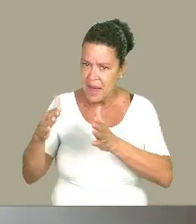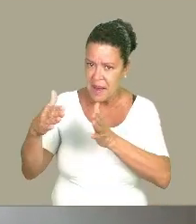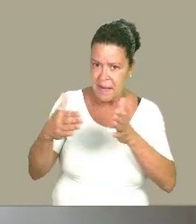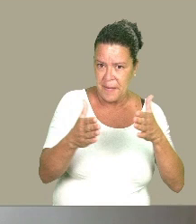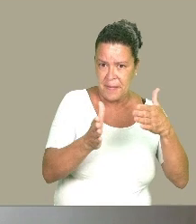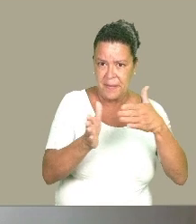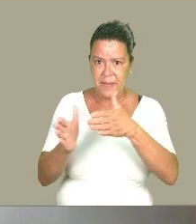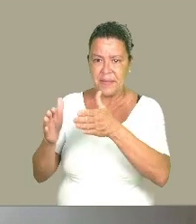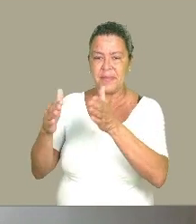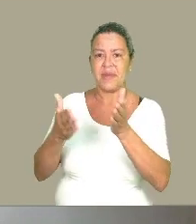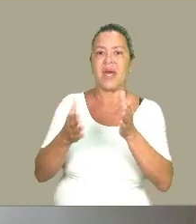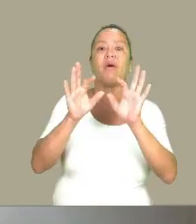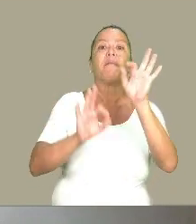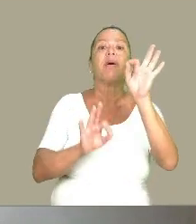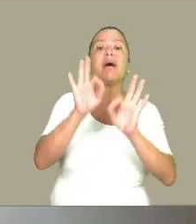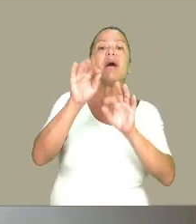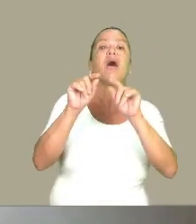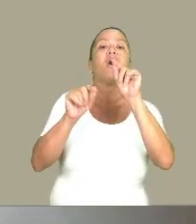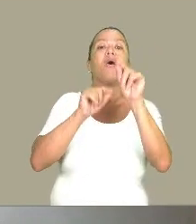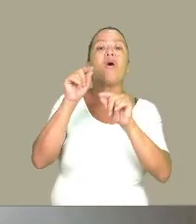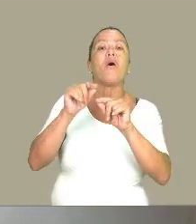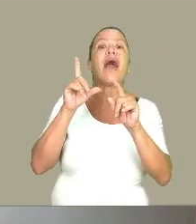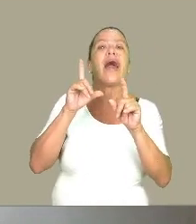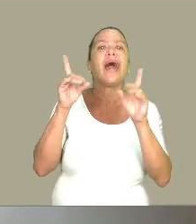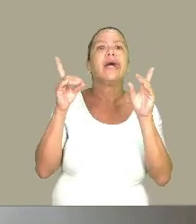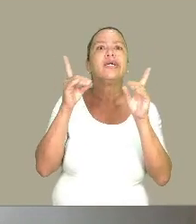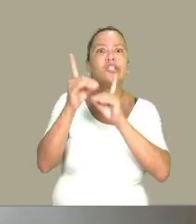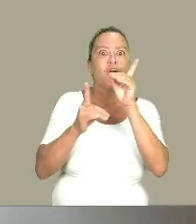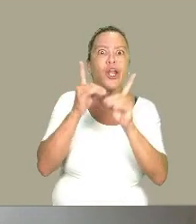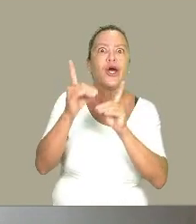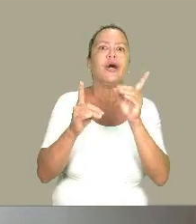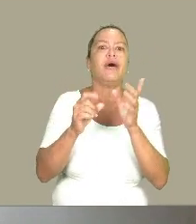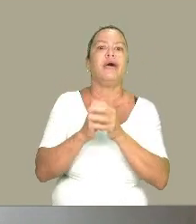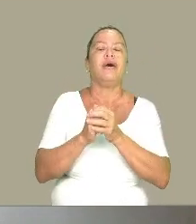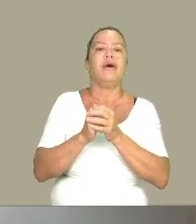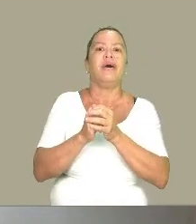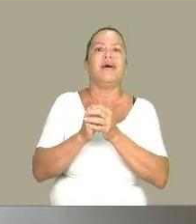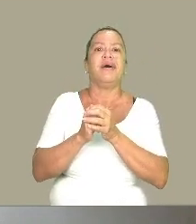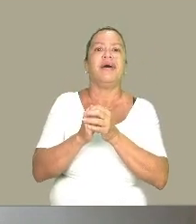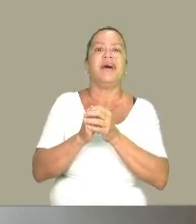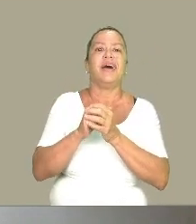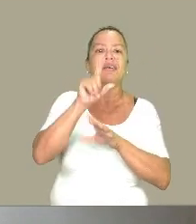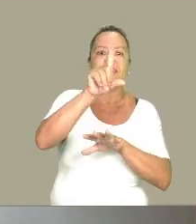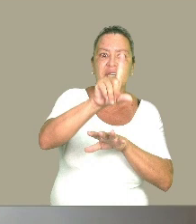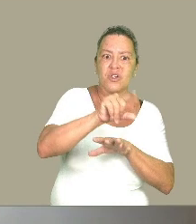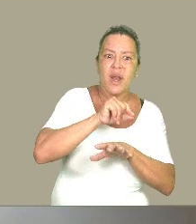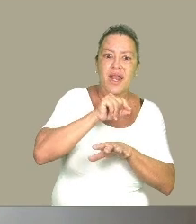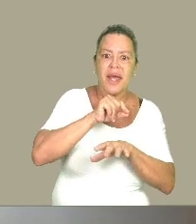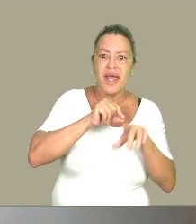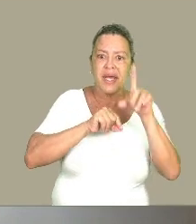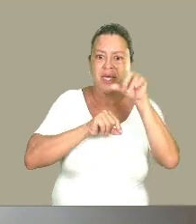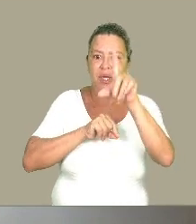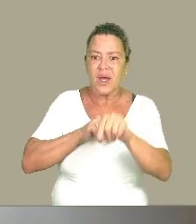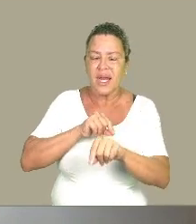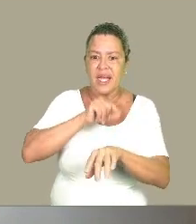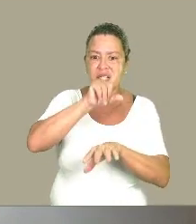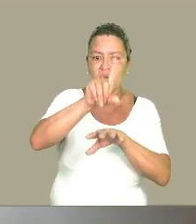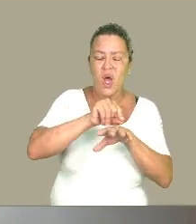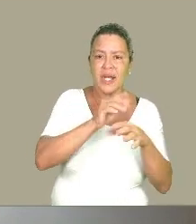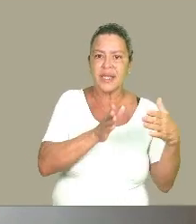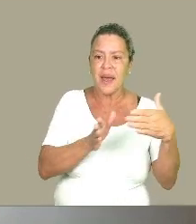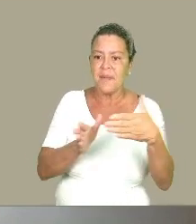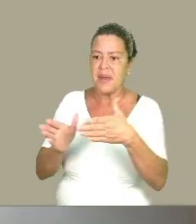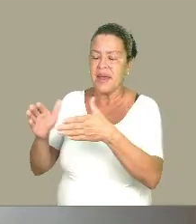então, ele é um planejamento dinâmico, né? Na medida que nós vamos tomando escolhas, seguindo por determinados caminhos na